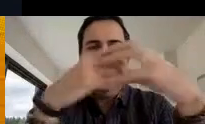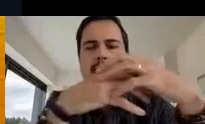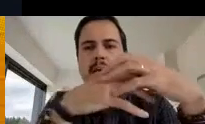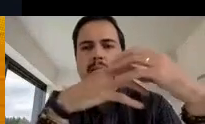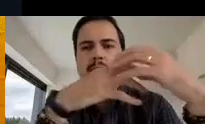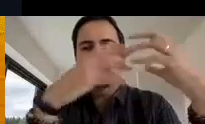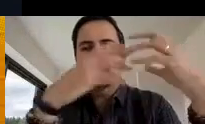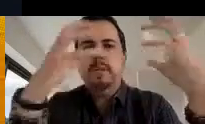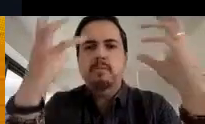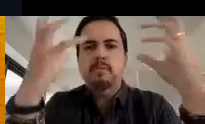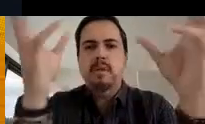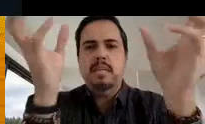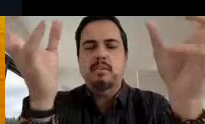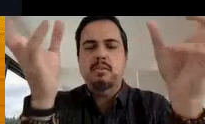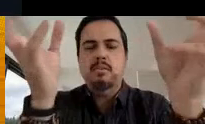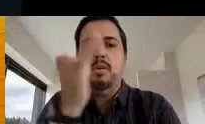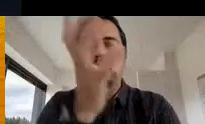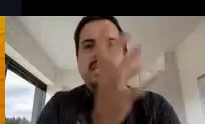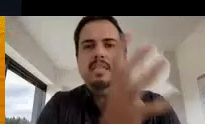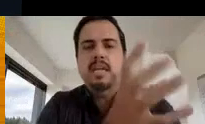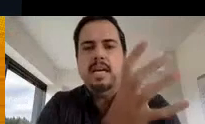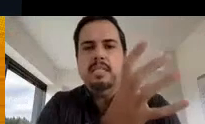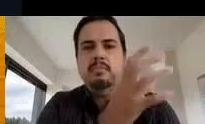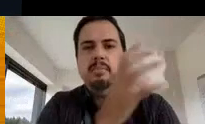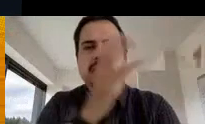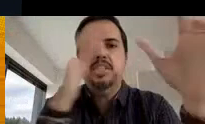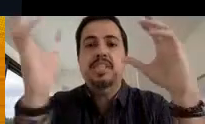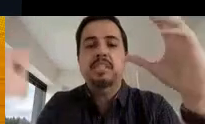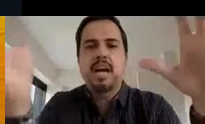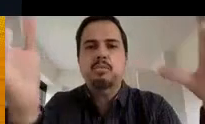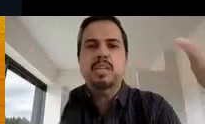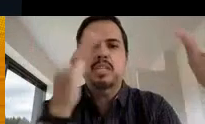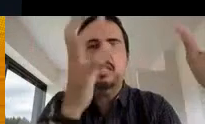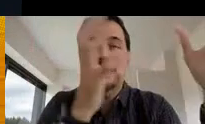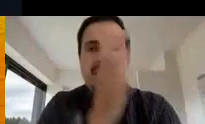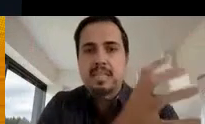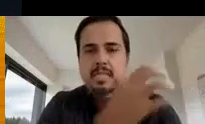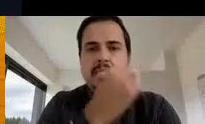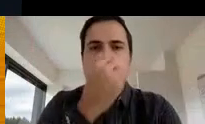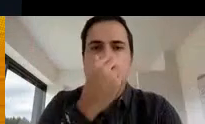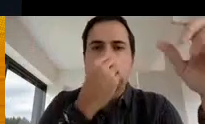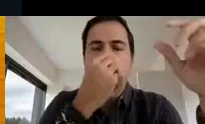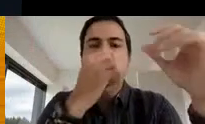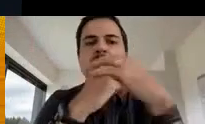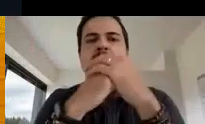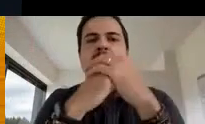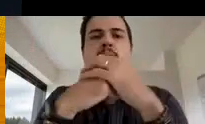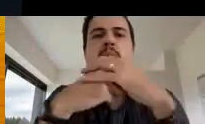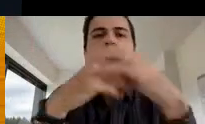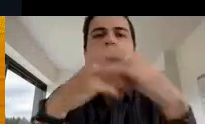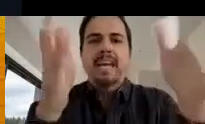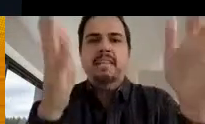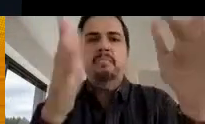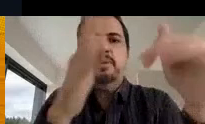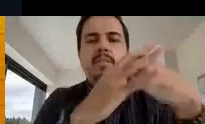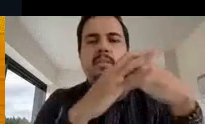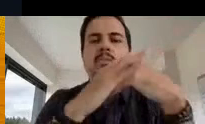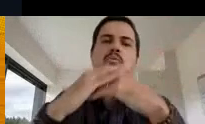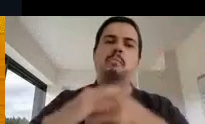são as empresas. As empresas de base tecnológica com agilidade, as empresas digitais que têm agilidade, tá?